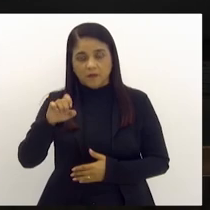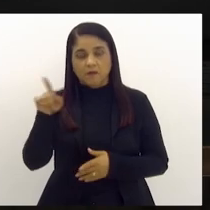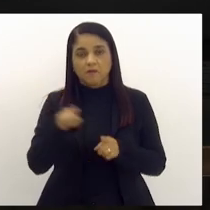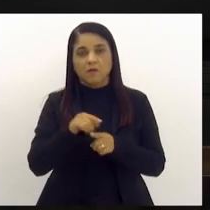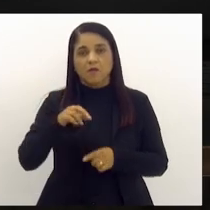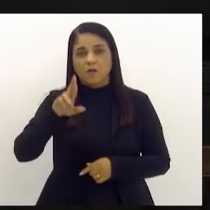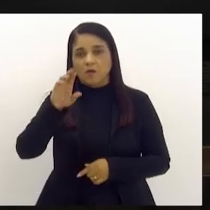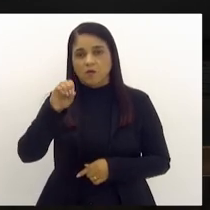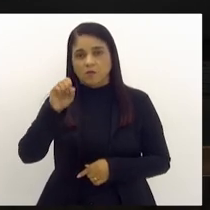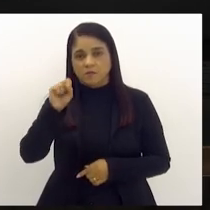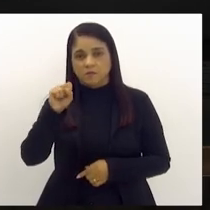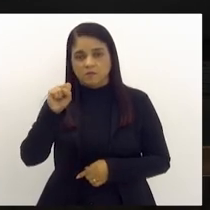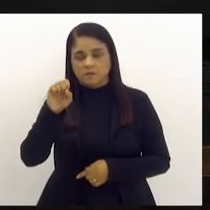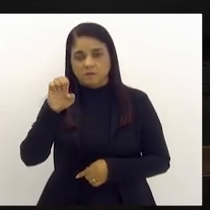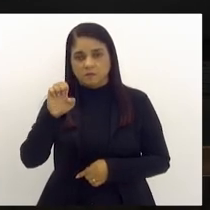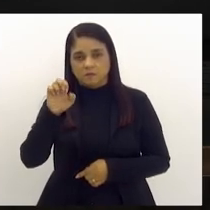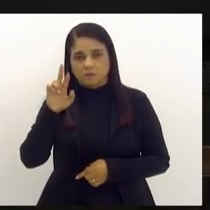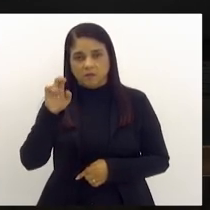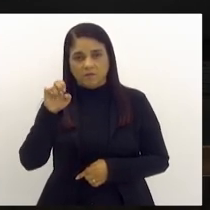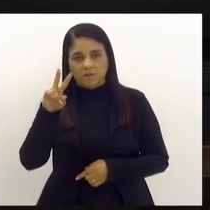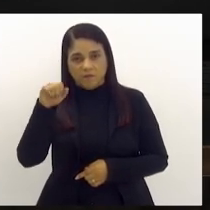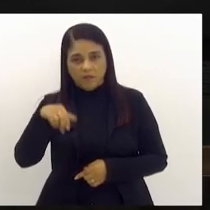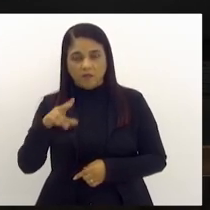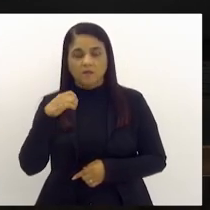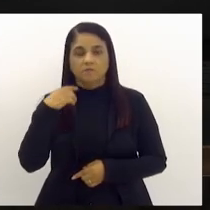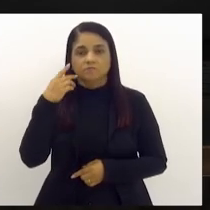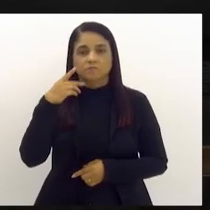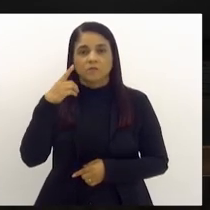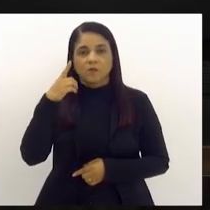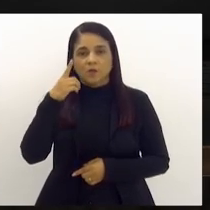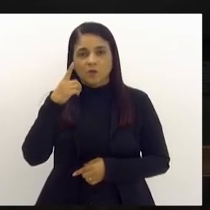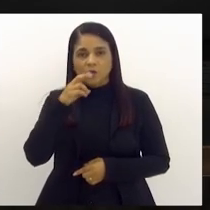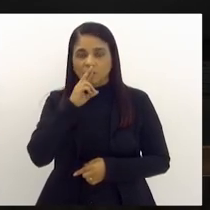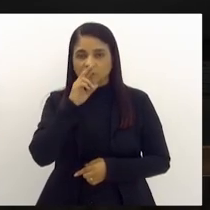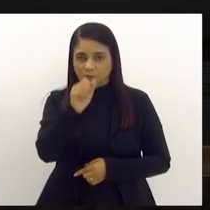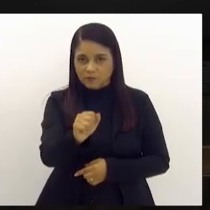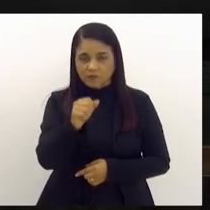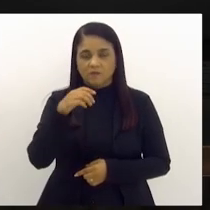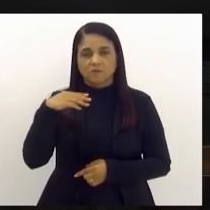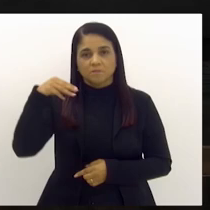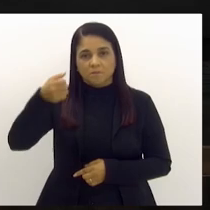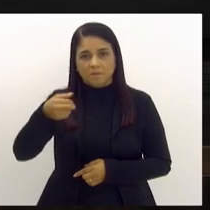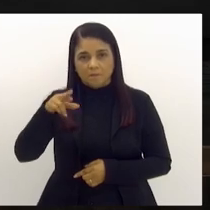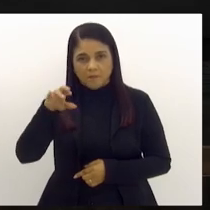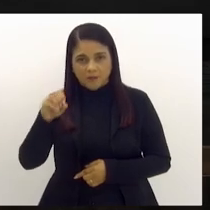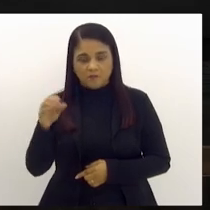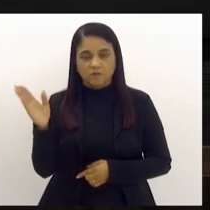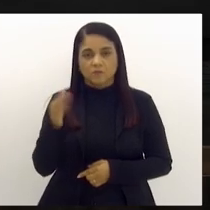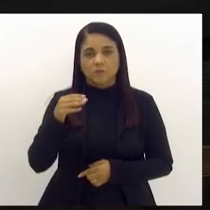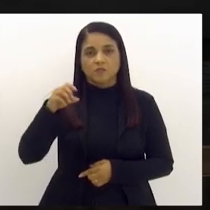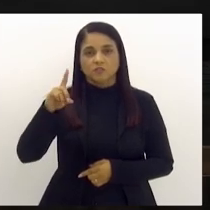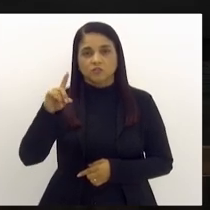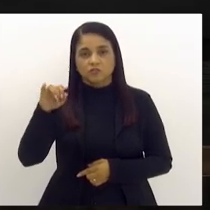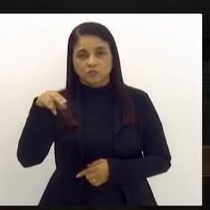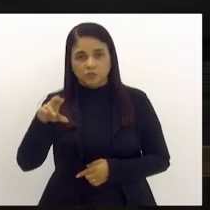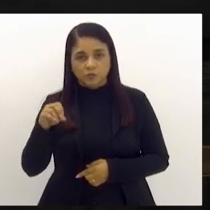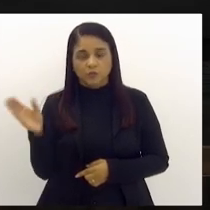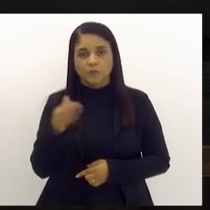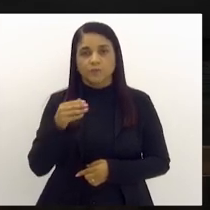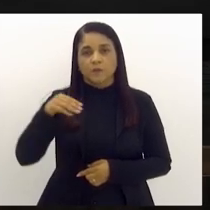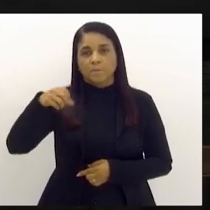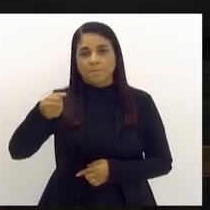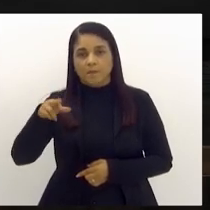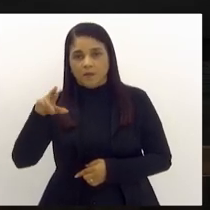Reis, Márcio Canela, Rodrigo Amorim, Jair Bittencourt, Márcio Gualberto, Marcelo Dino e Marcos Miller,